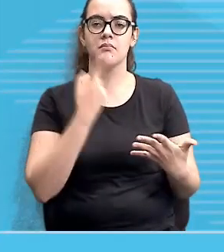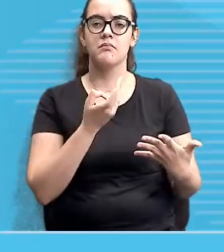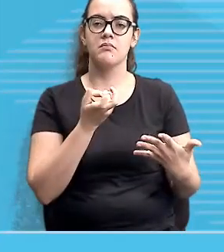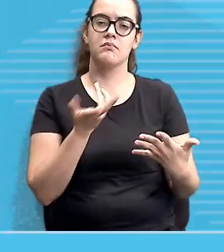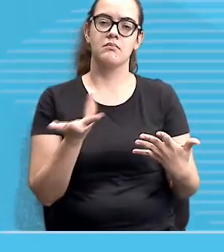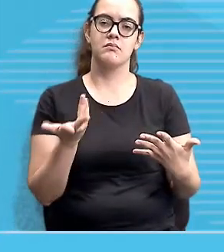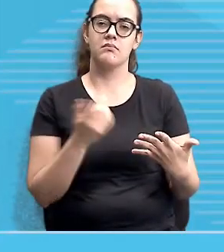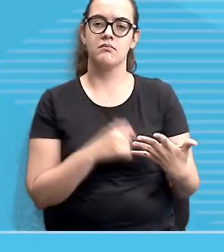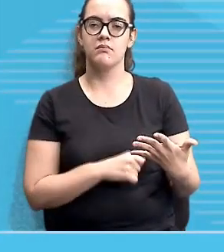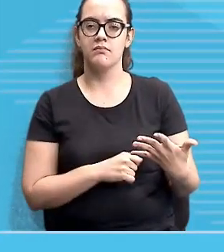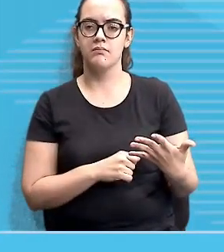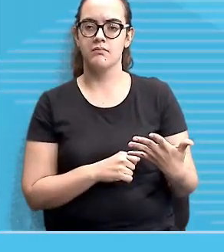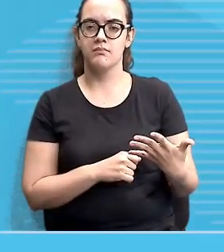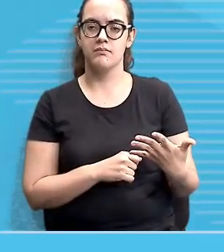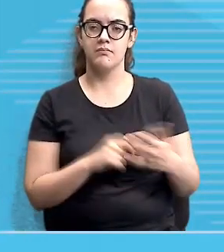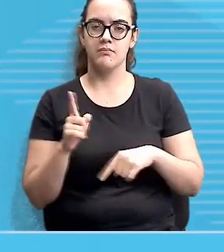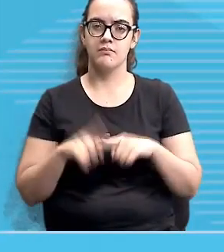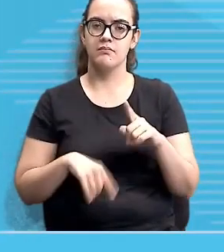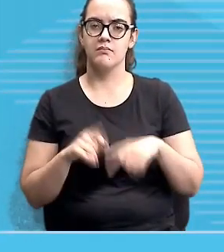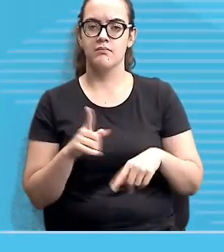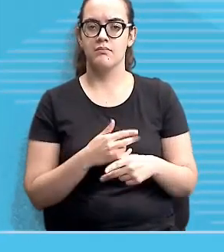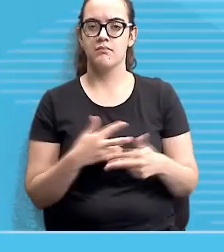15 materiais